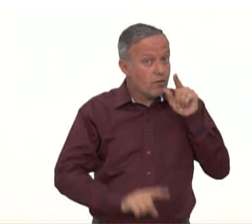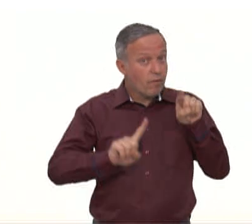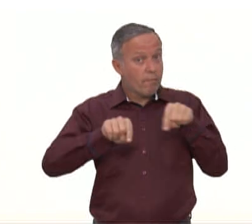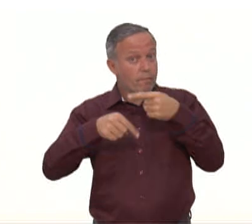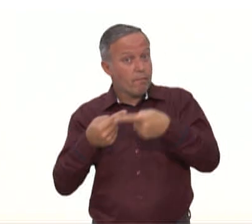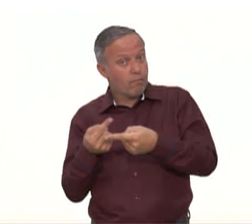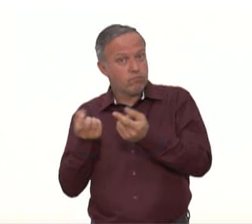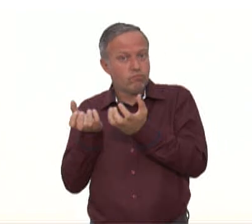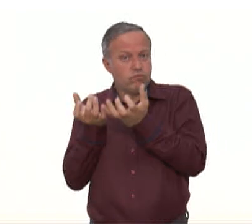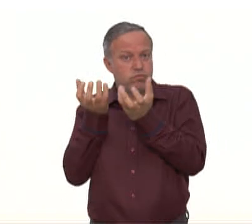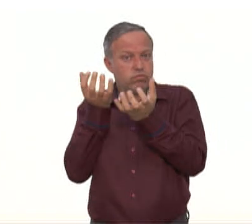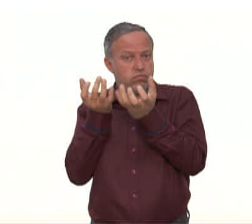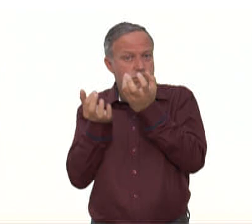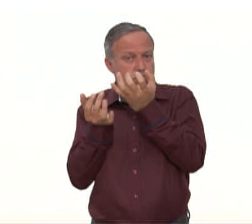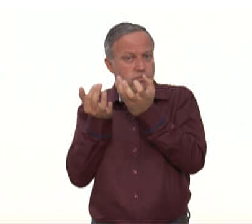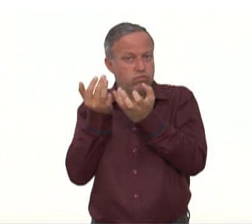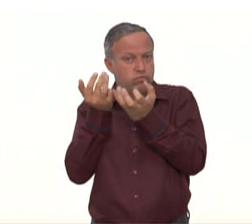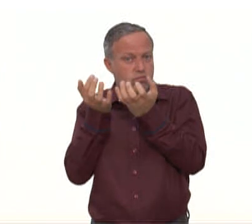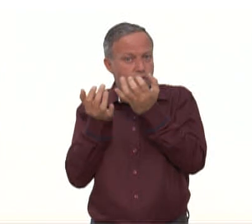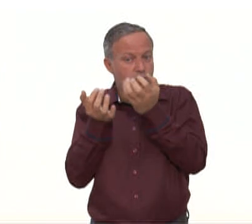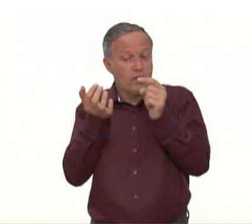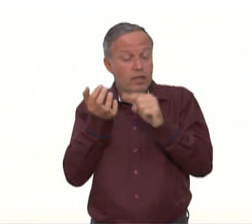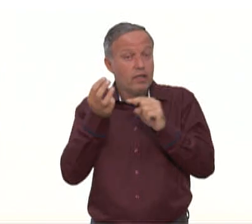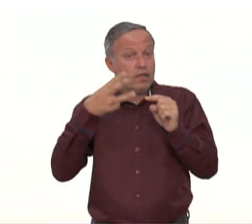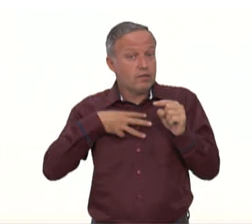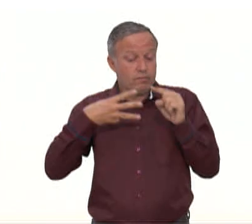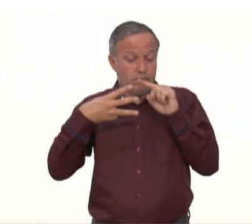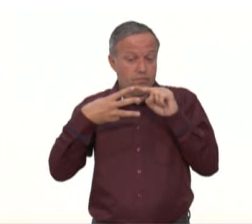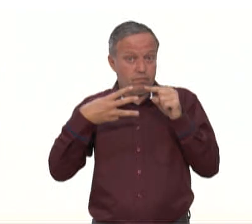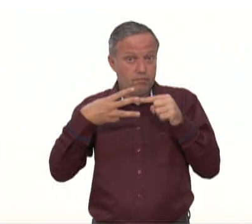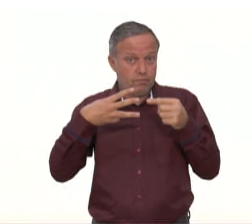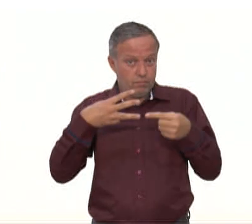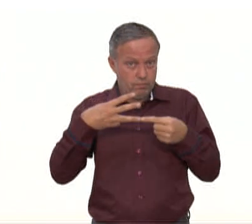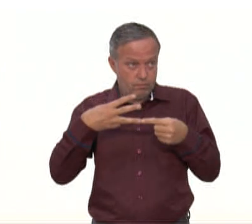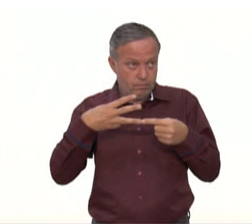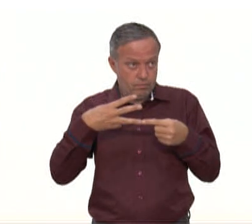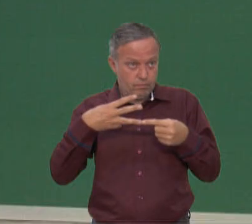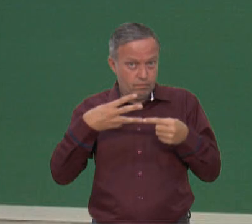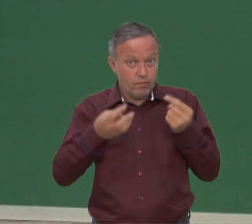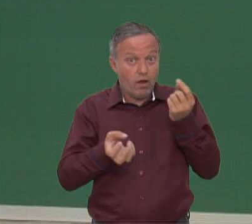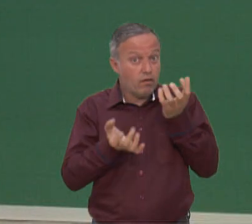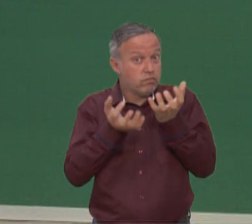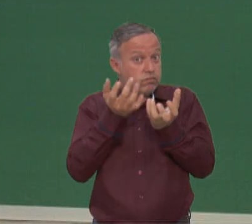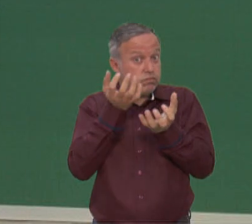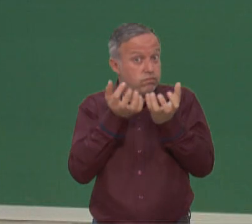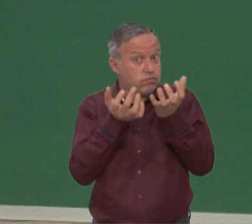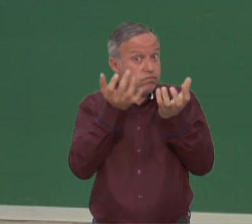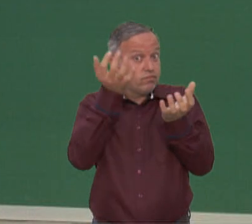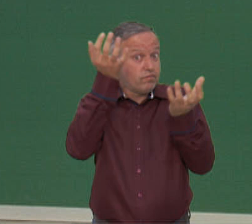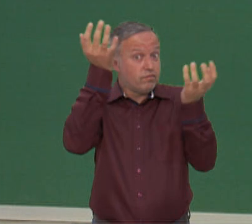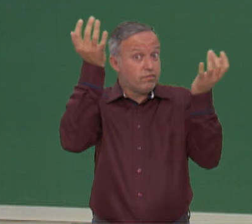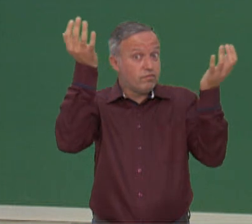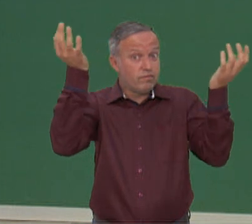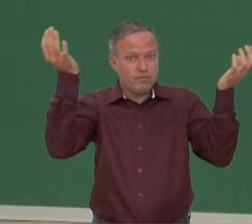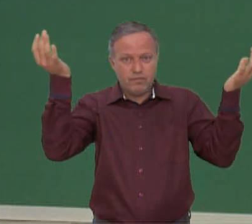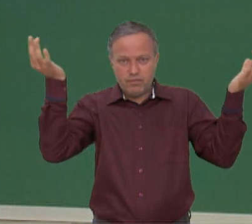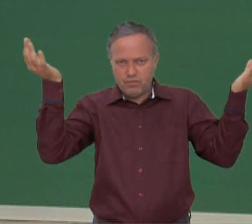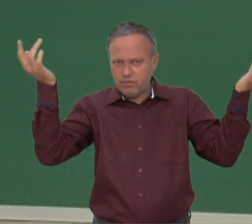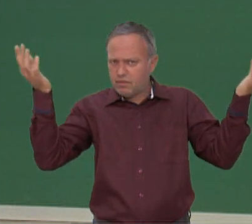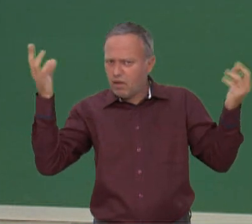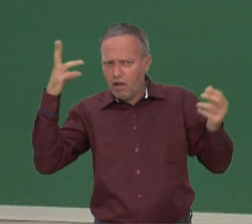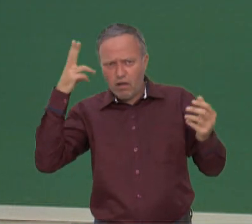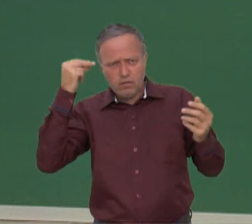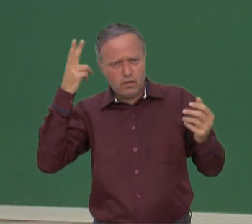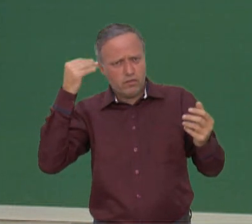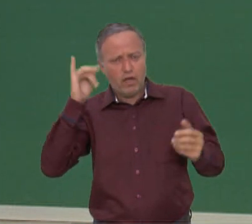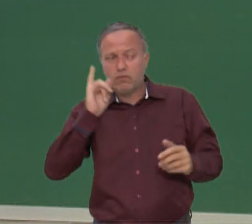vaporização. Mas aqui existem 3 circunstâncias que isso vem a acontecer. A vaporização, ela acontece de maneira natural.